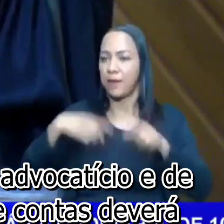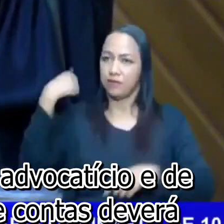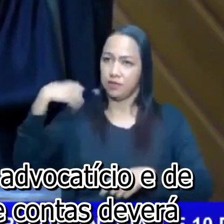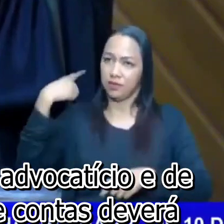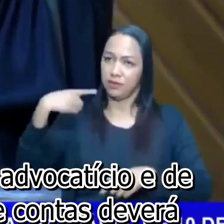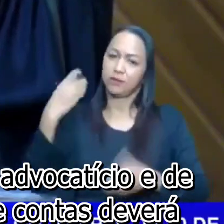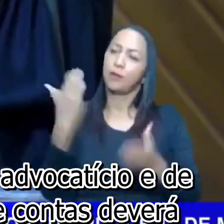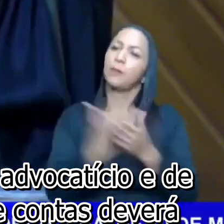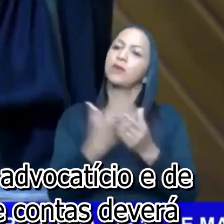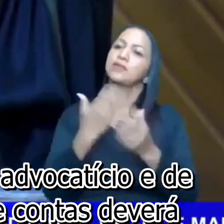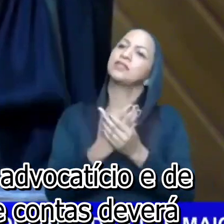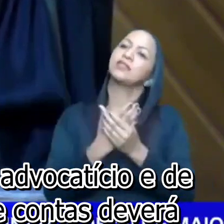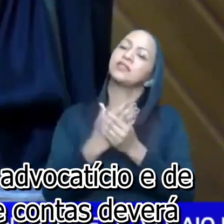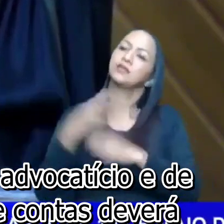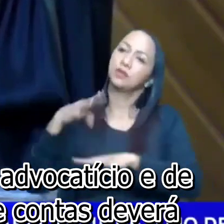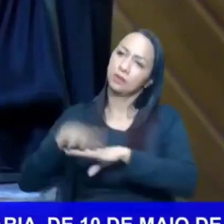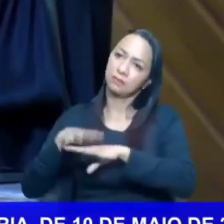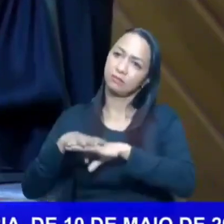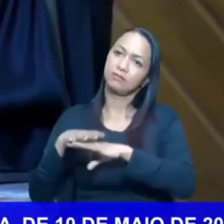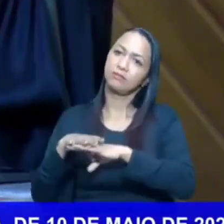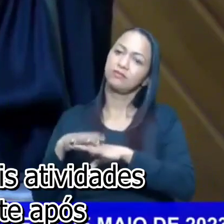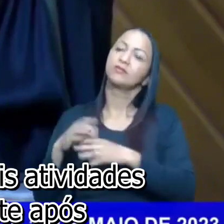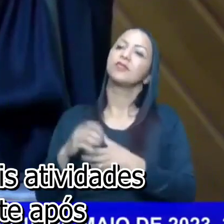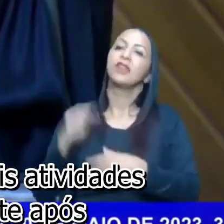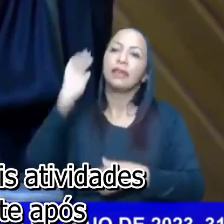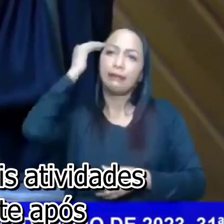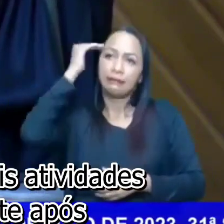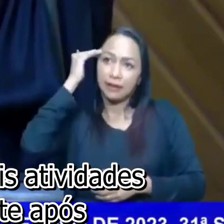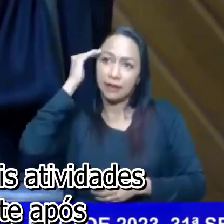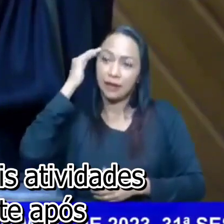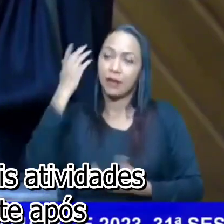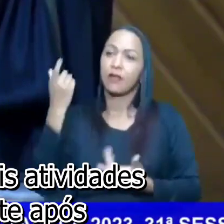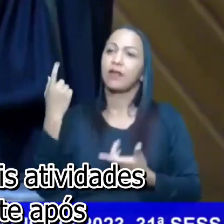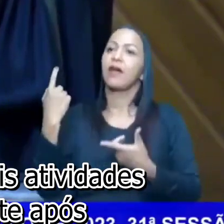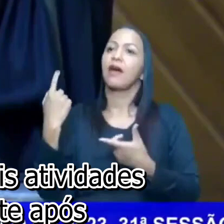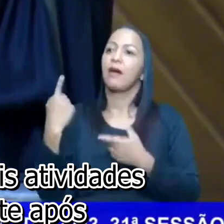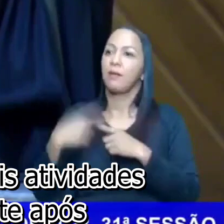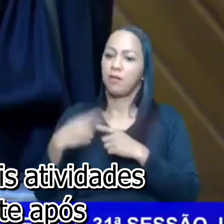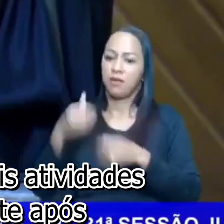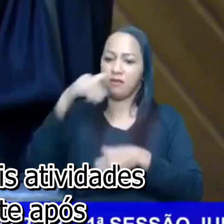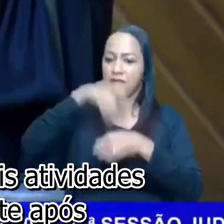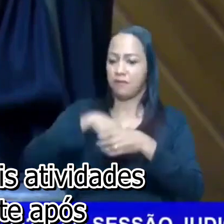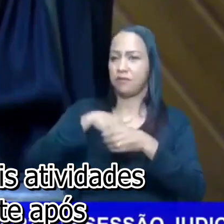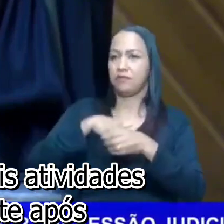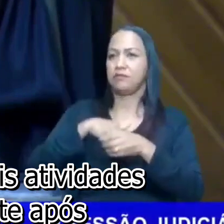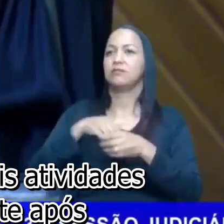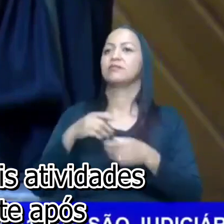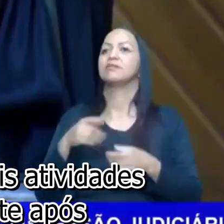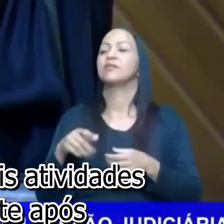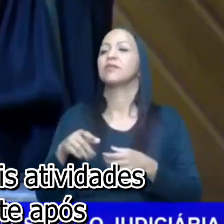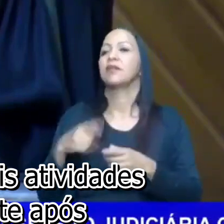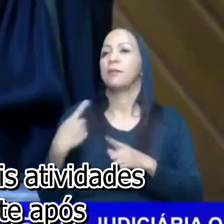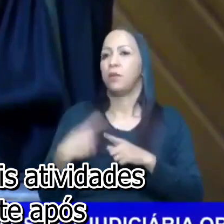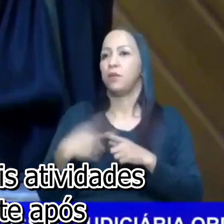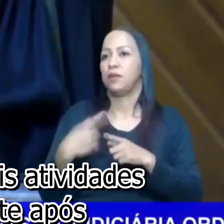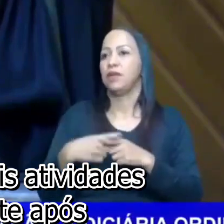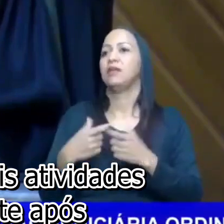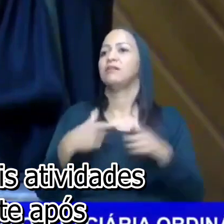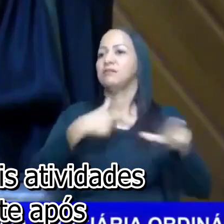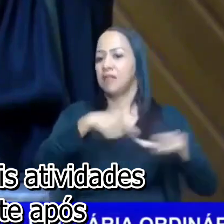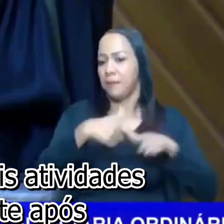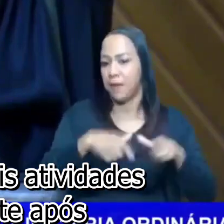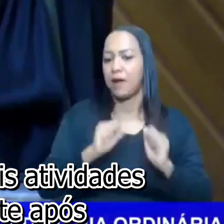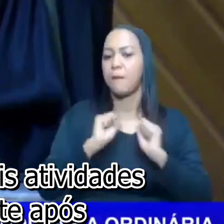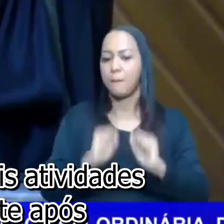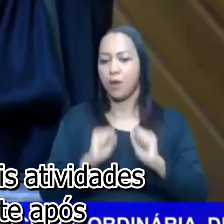prestado em processo de prestação de contas deverá ser entendido como despesa eleitoral, isto porque tais atividades podem ser